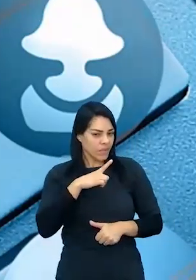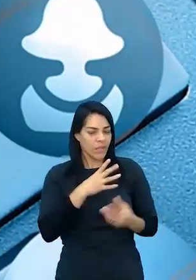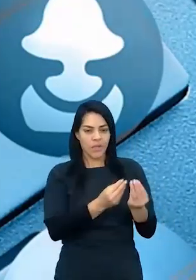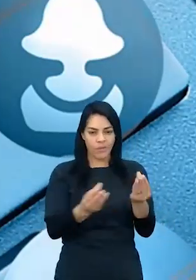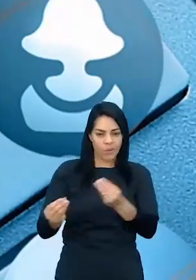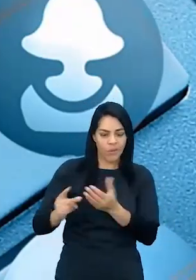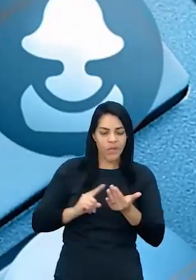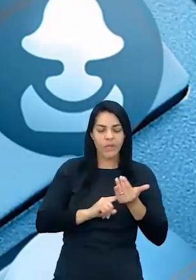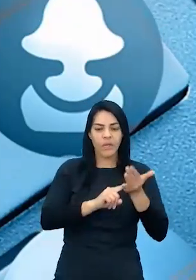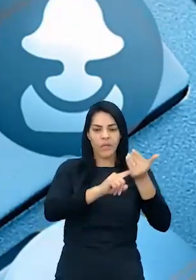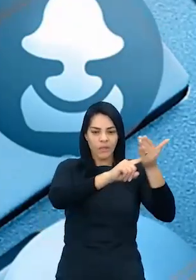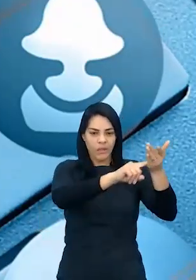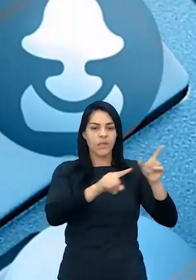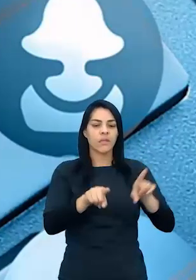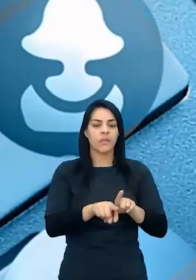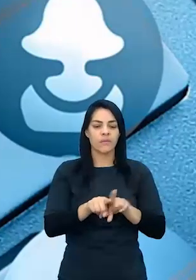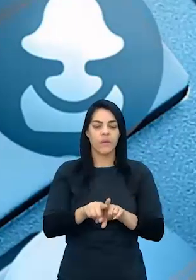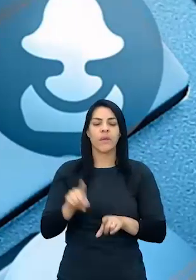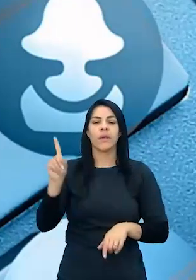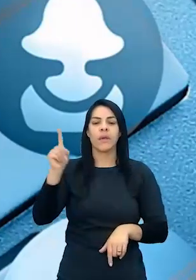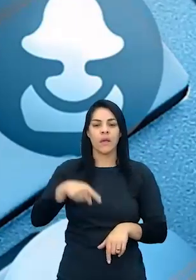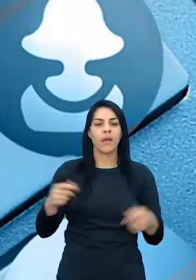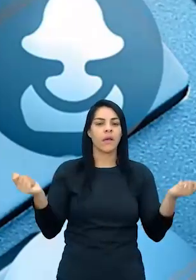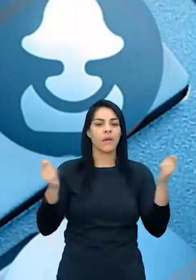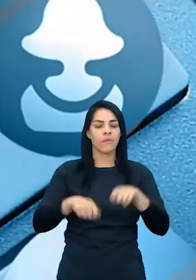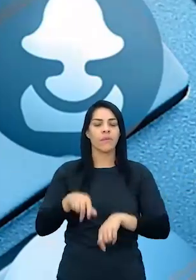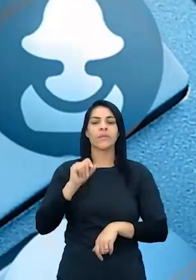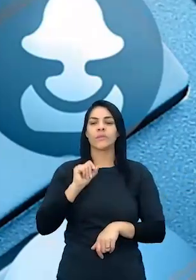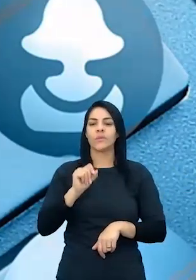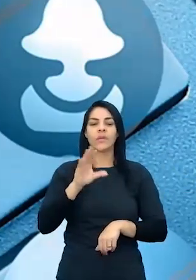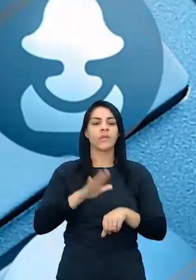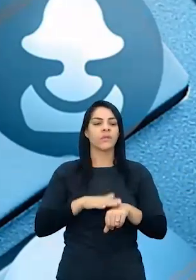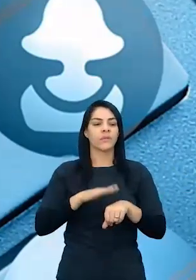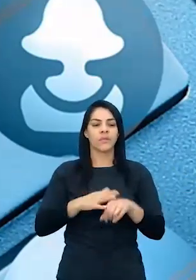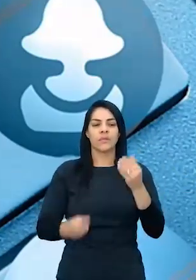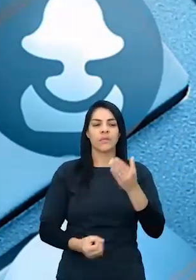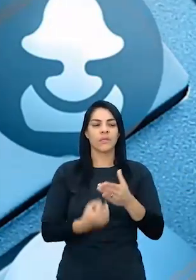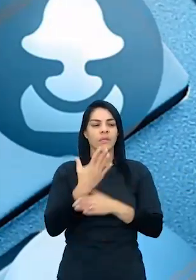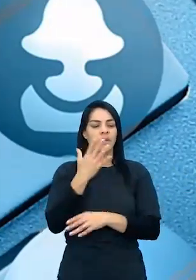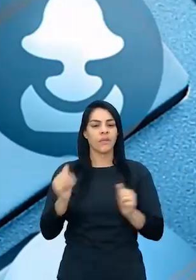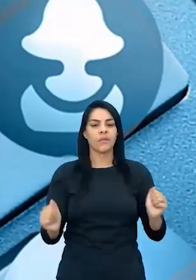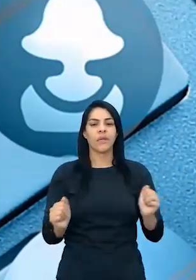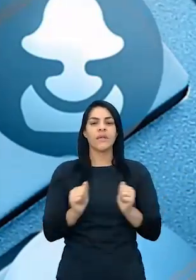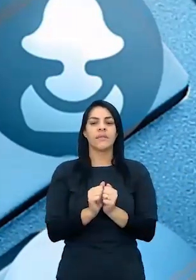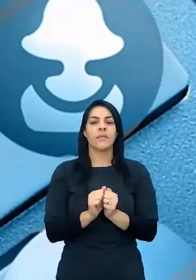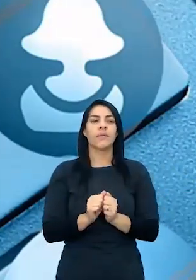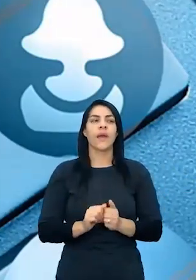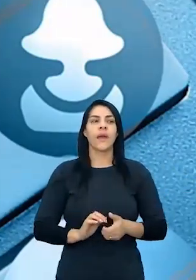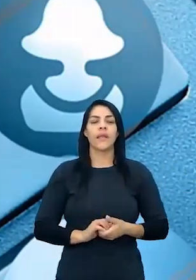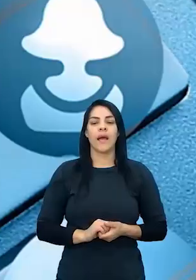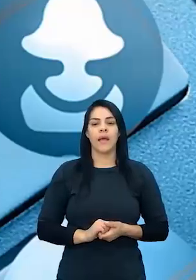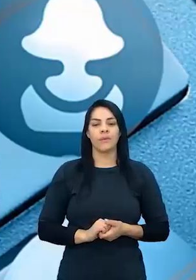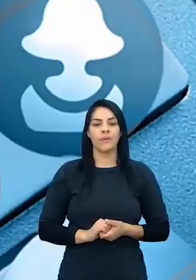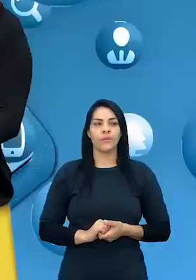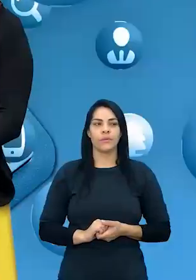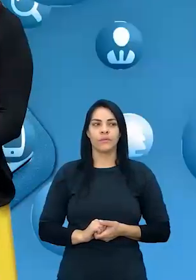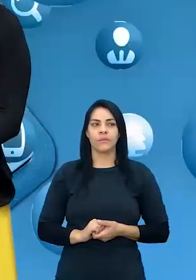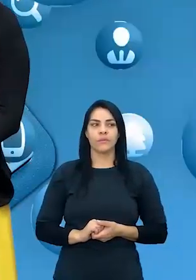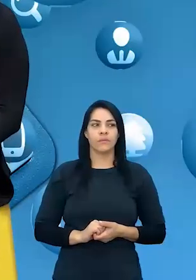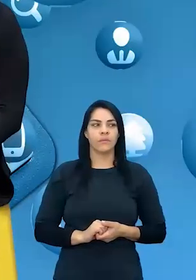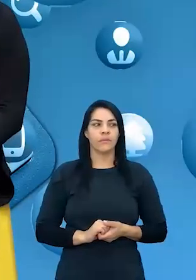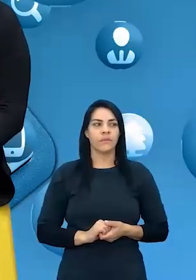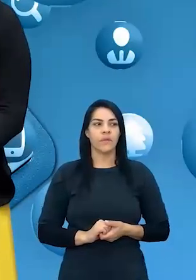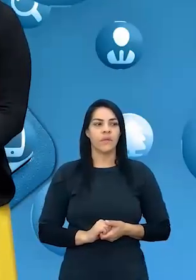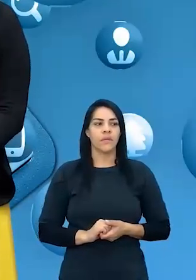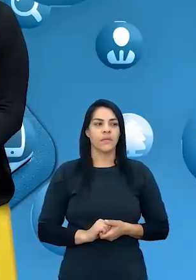muita tecnologia e que possibilita a gente criar junto com os estudantes, né? É aquilo que você falou